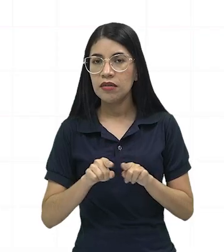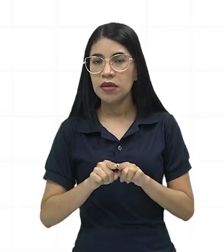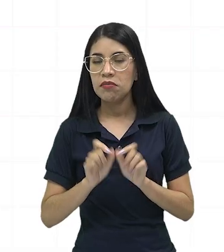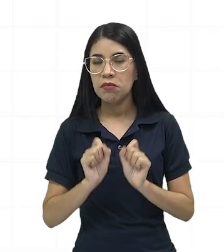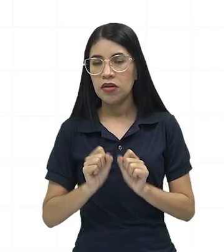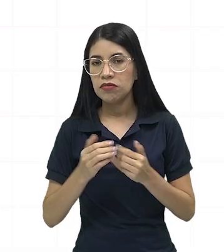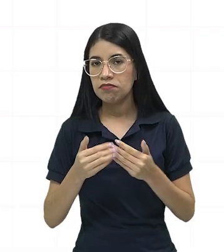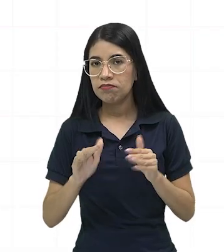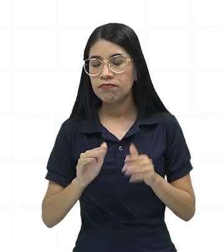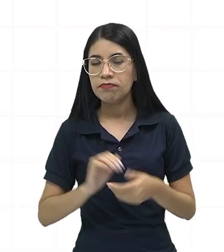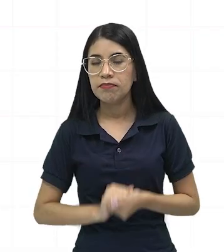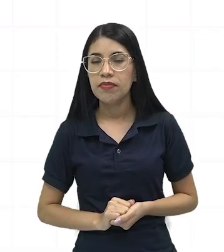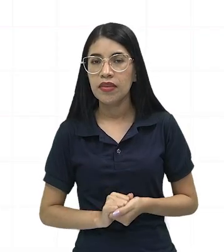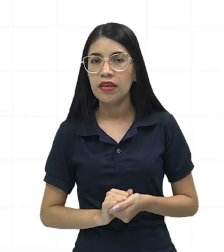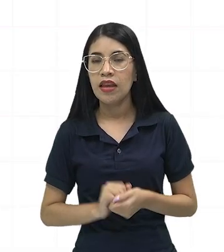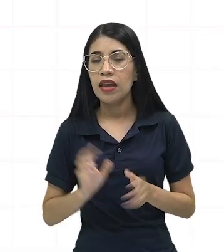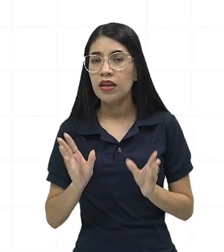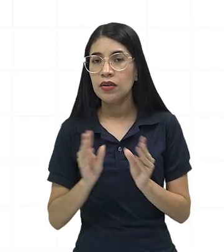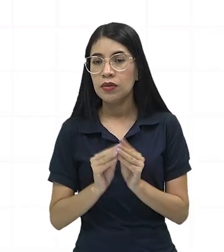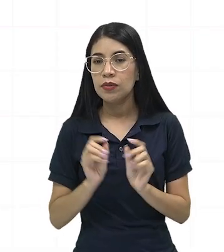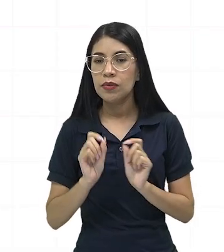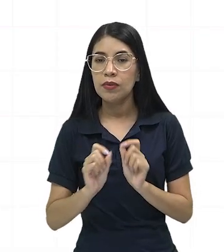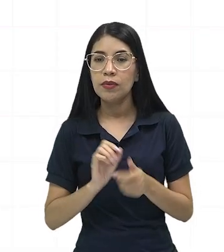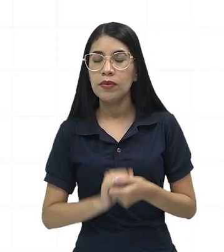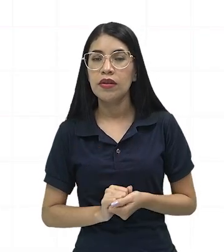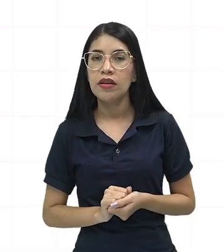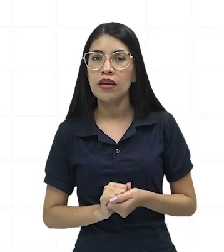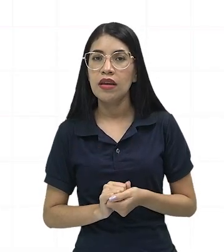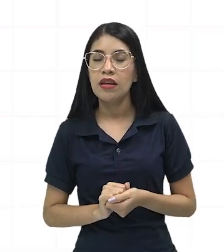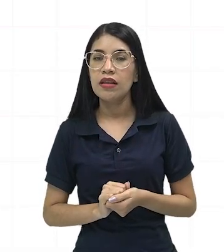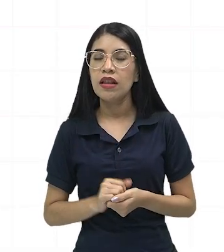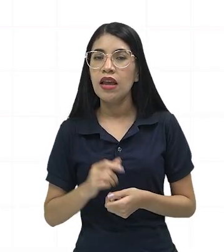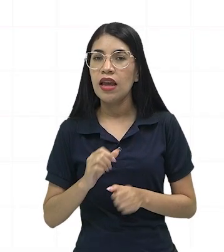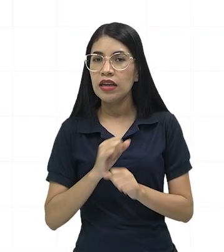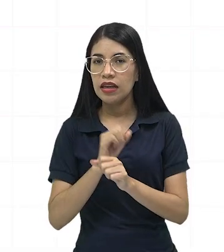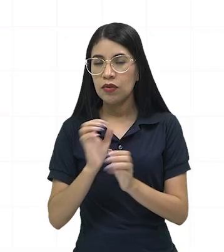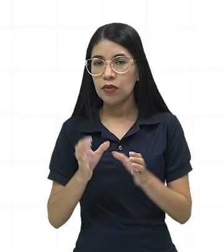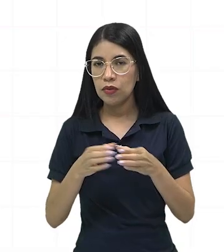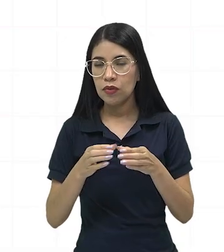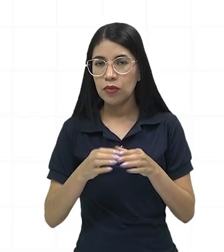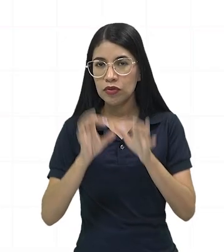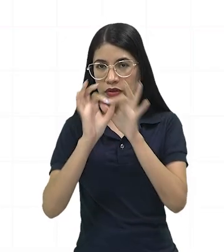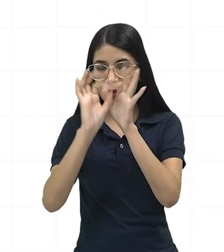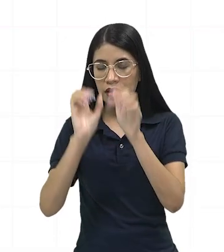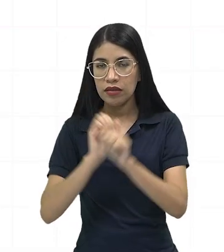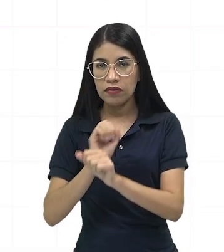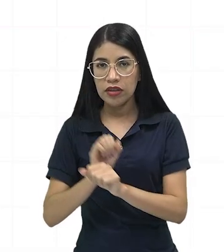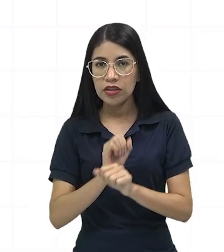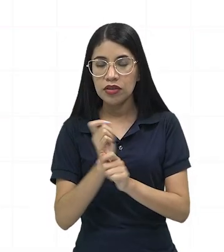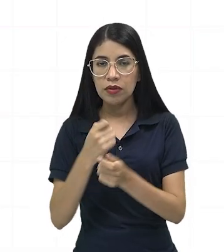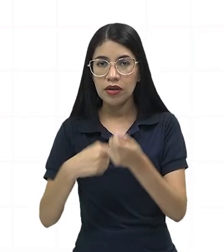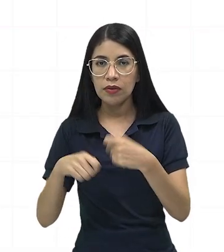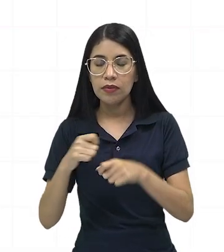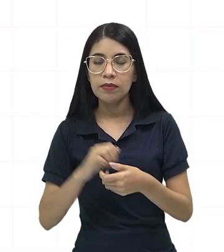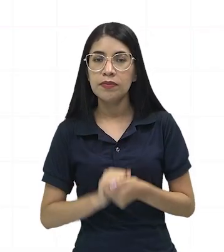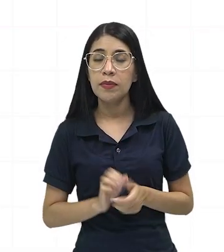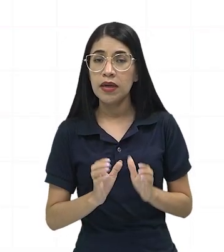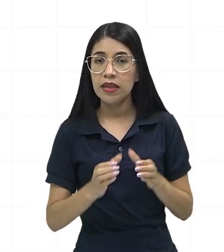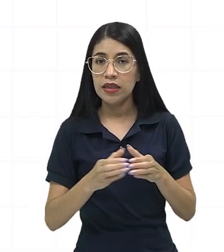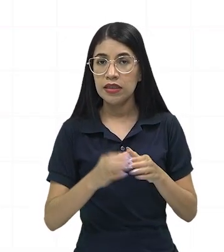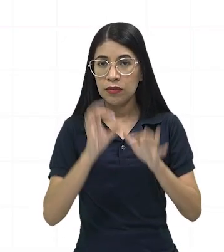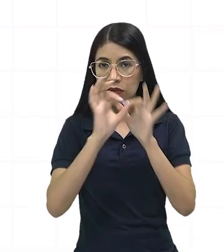um princípio caro aos liberais, que defendem a liberdade econômica. Para os liberais,